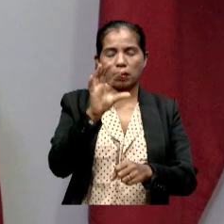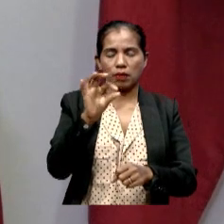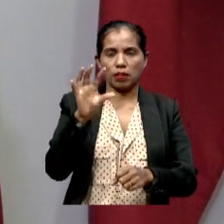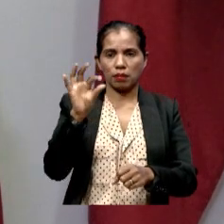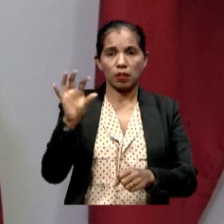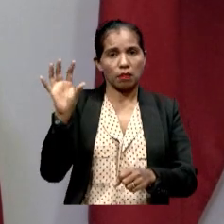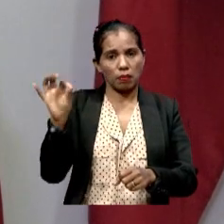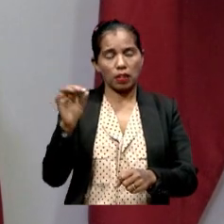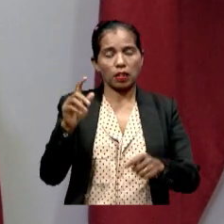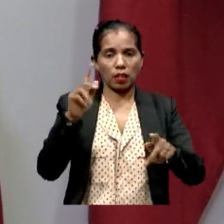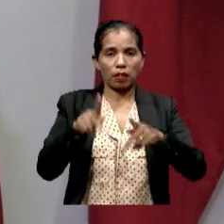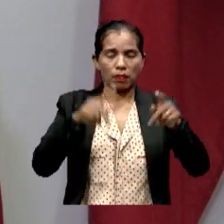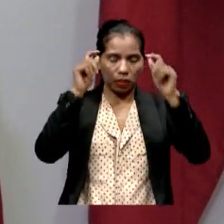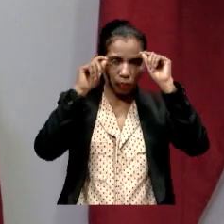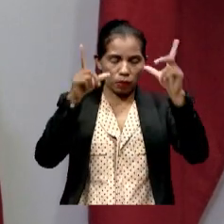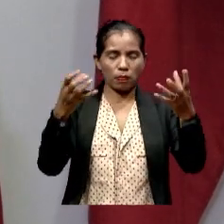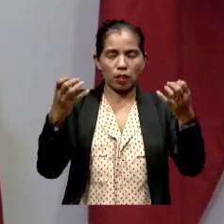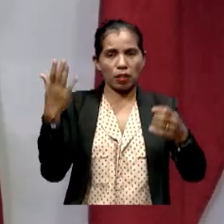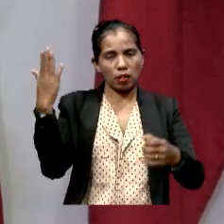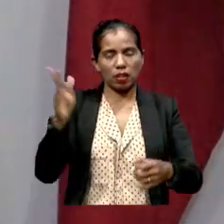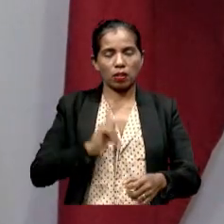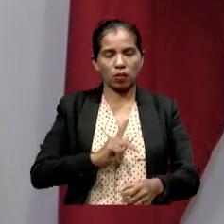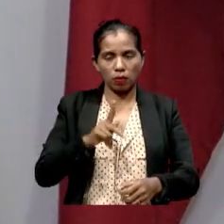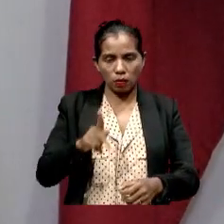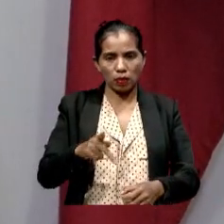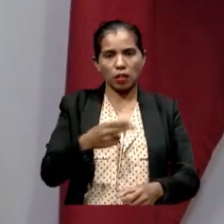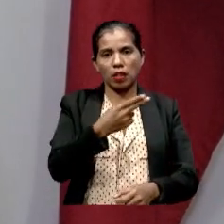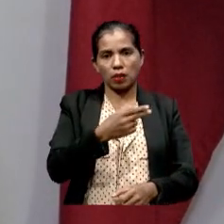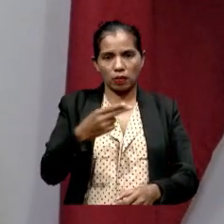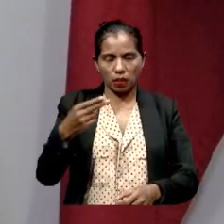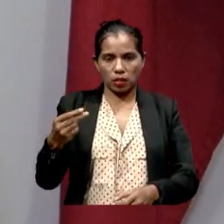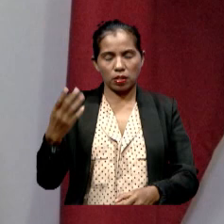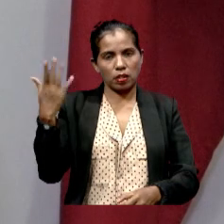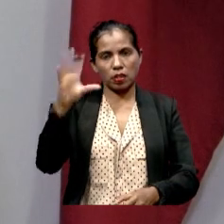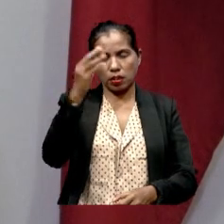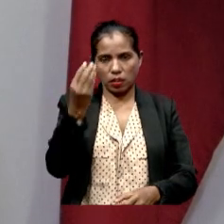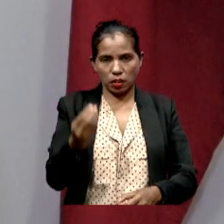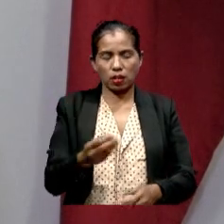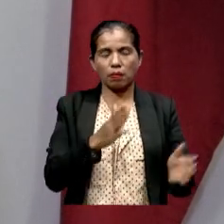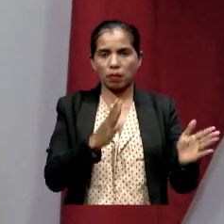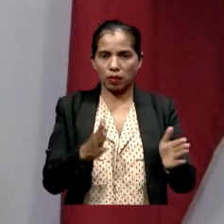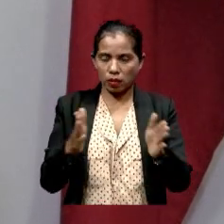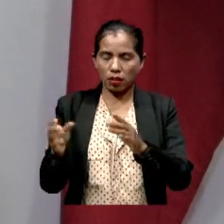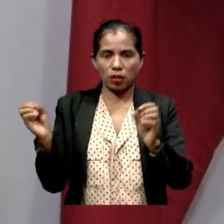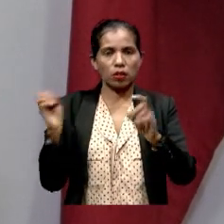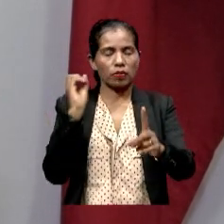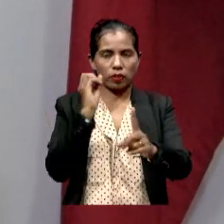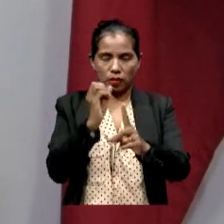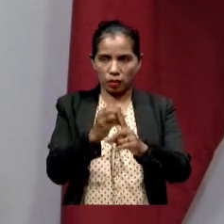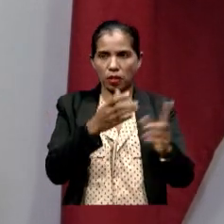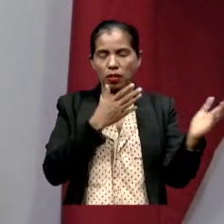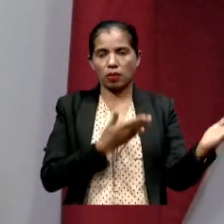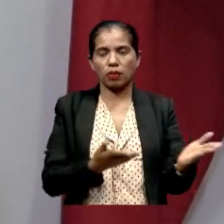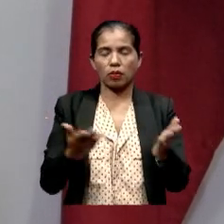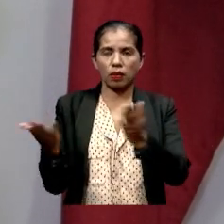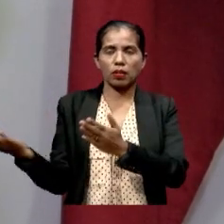seria Cupan, Atambua e Jakarta na vão. Processo Laos deita nesse objetivo, né? Mas catolori se